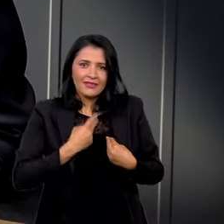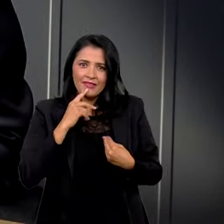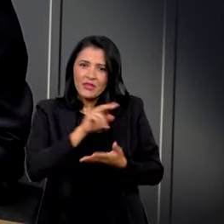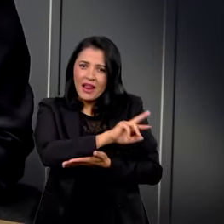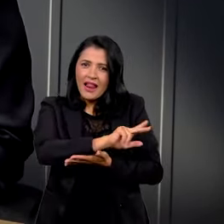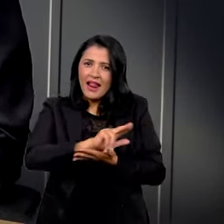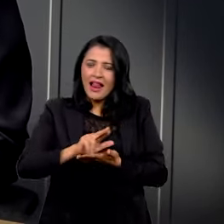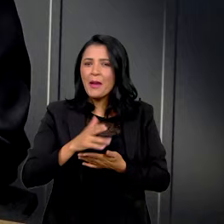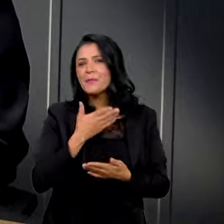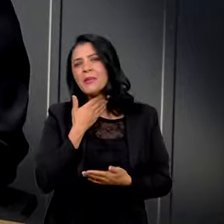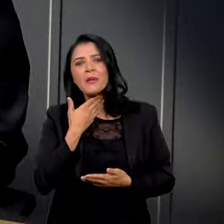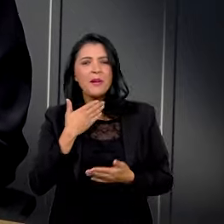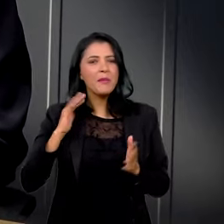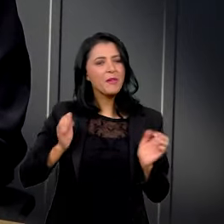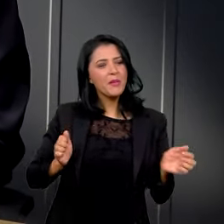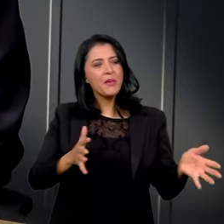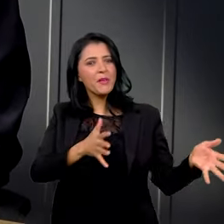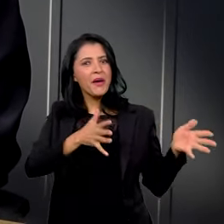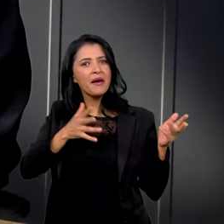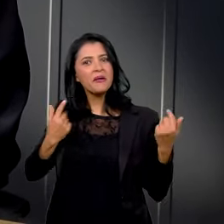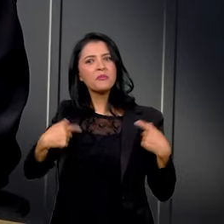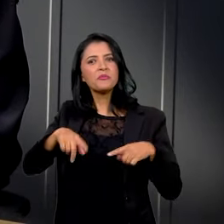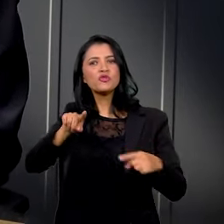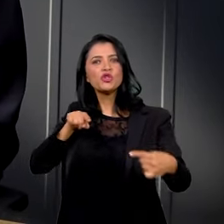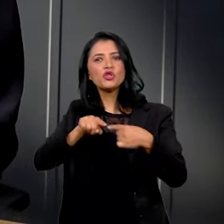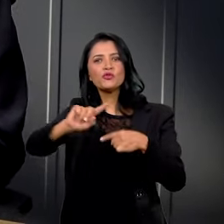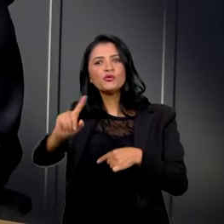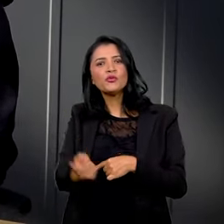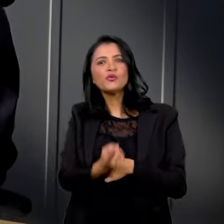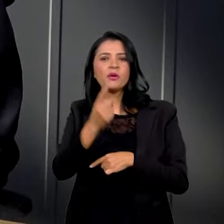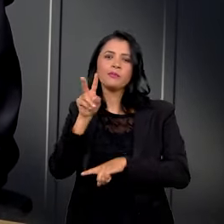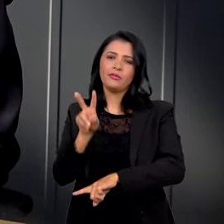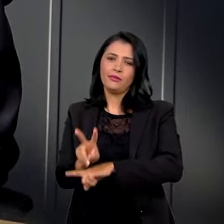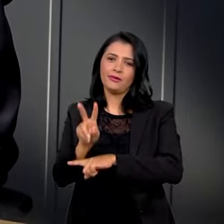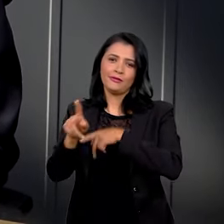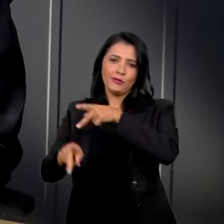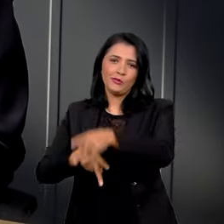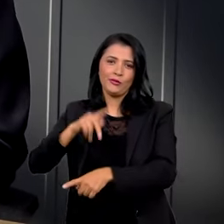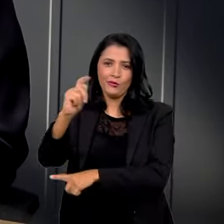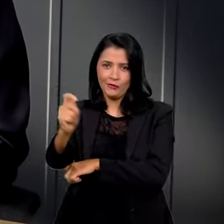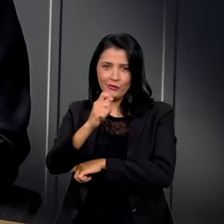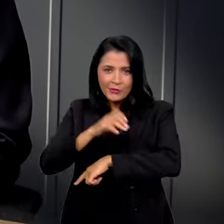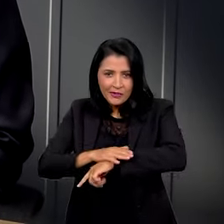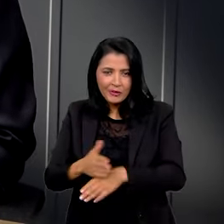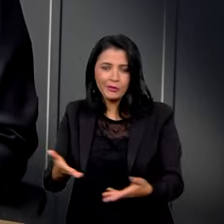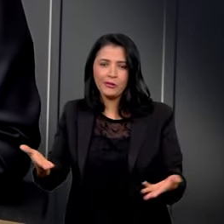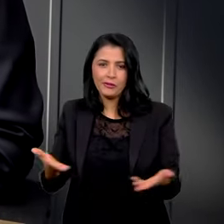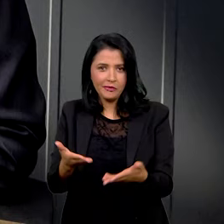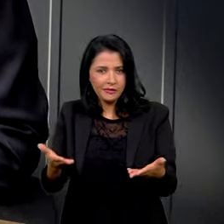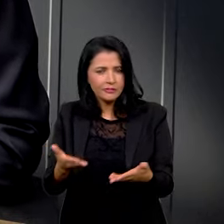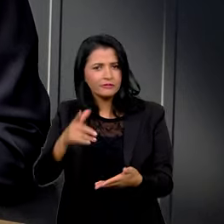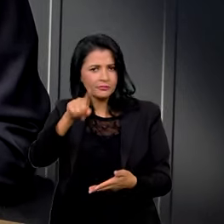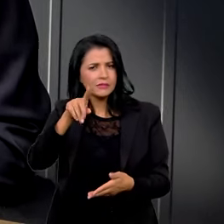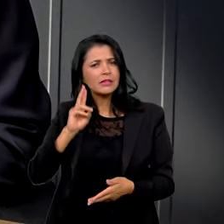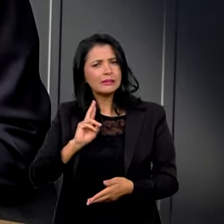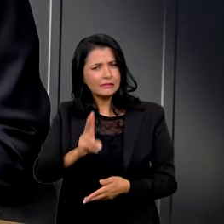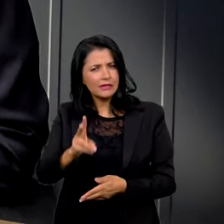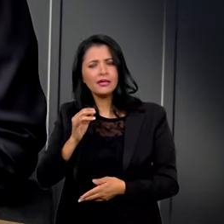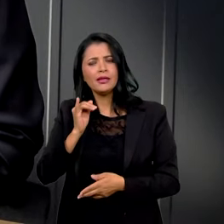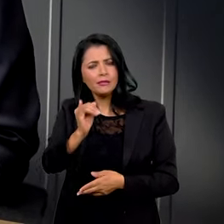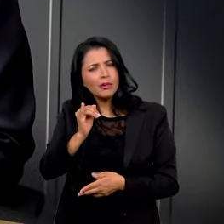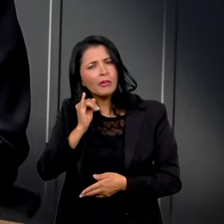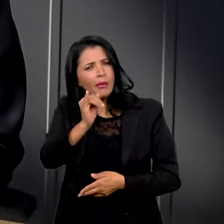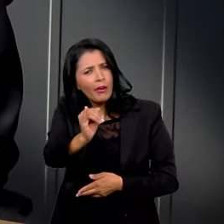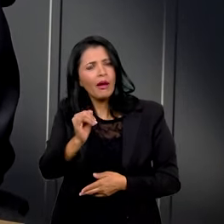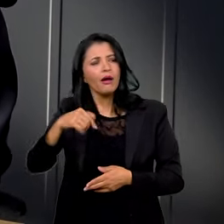sotaques Unidos no mesmo objetivo que é a proteção né do Povo Gaúcho desse momento eh a gente sempre fala que todo